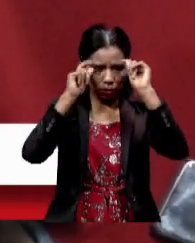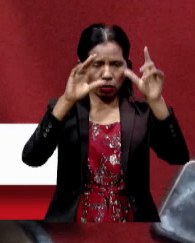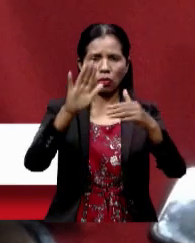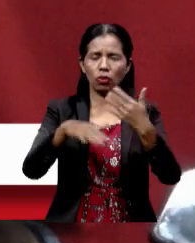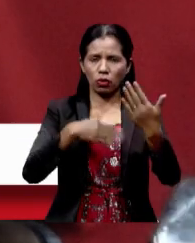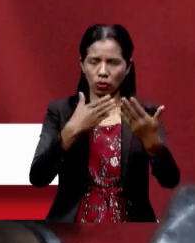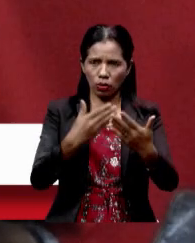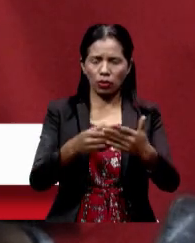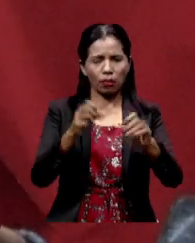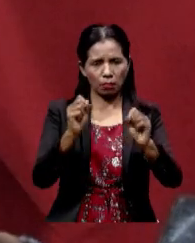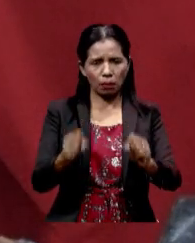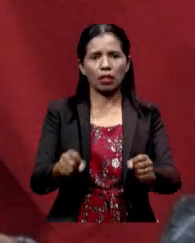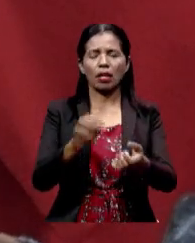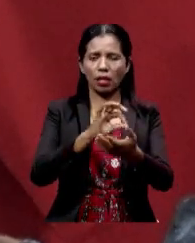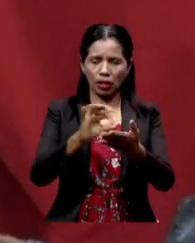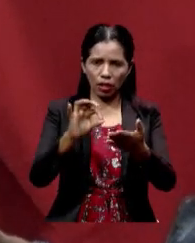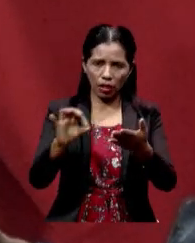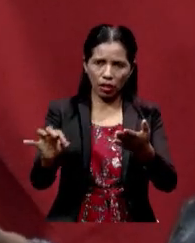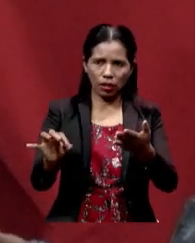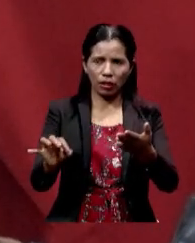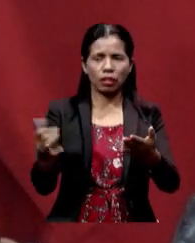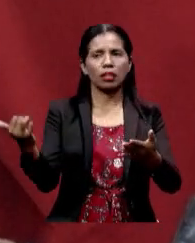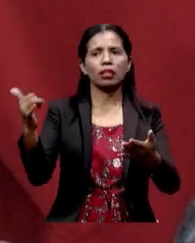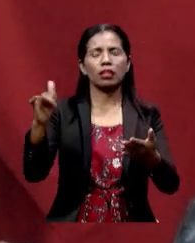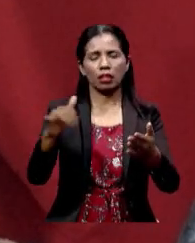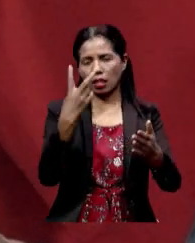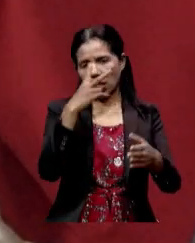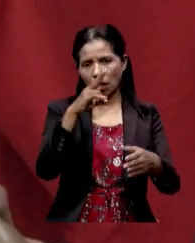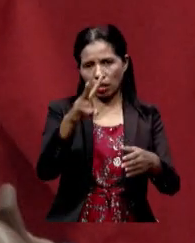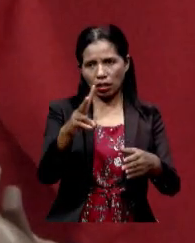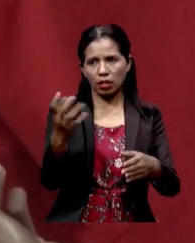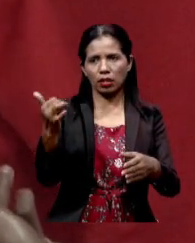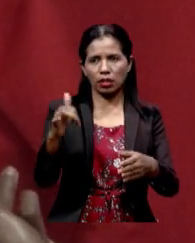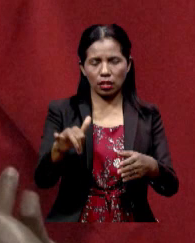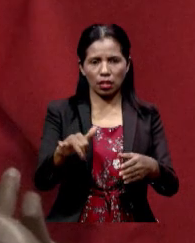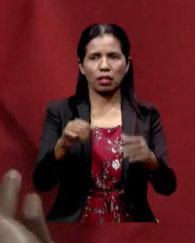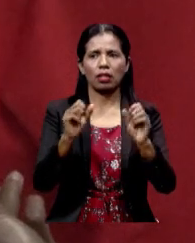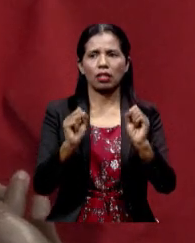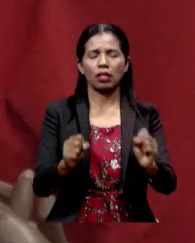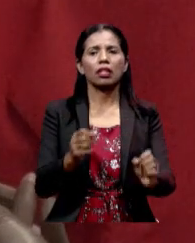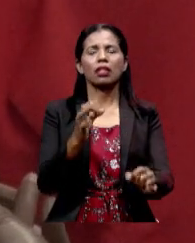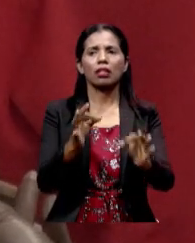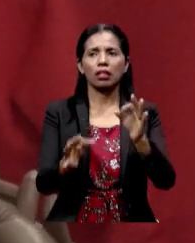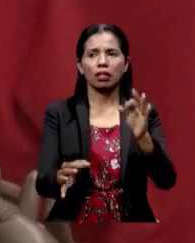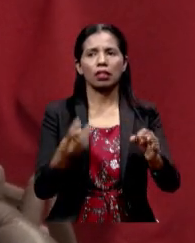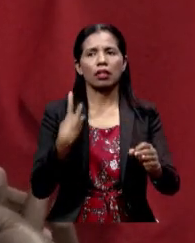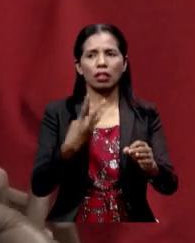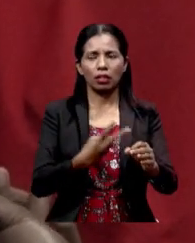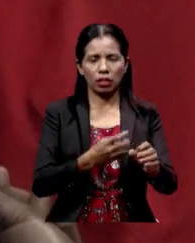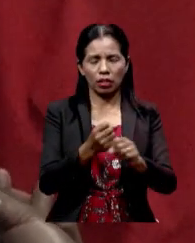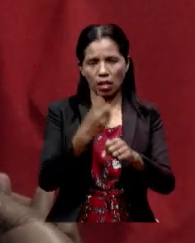bele hakerek buat nebe hanes sesir ni testimonio, buat nebe tira ka mesmo a darrumi talo